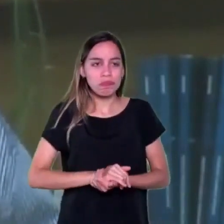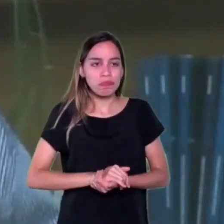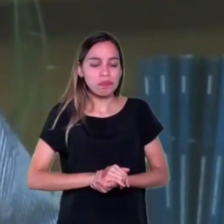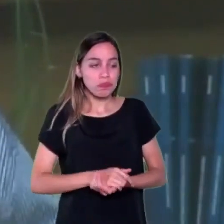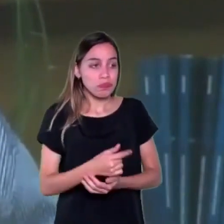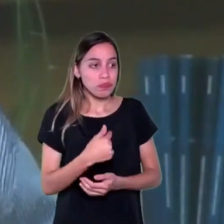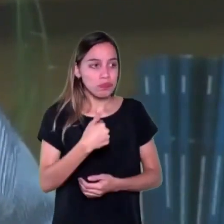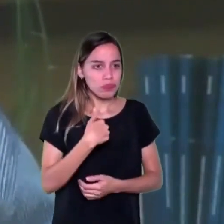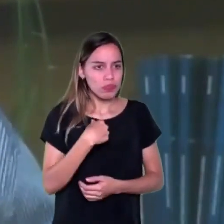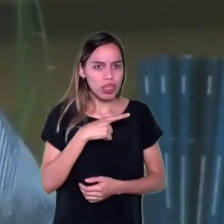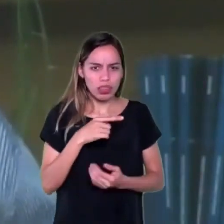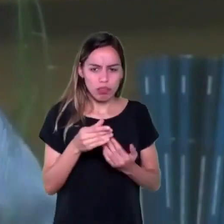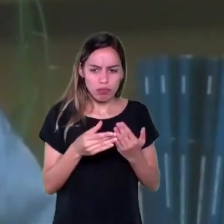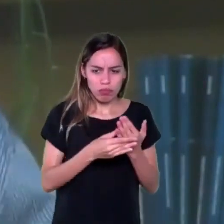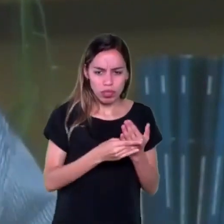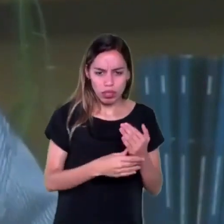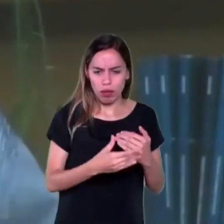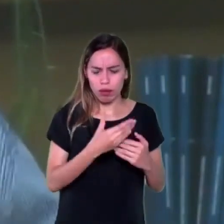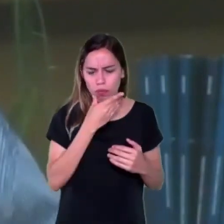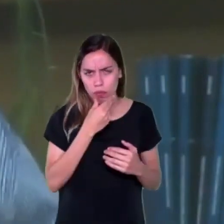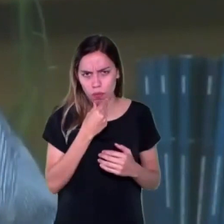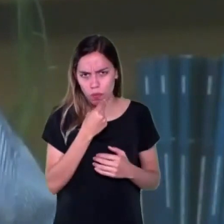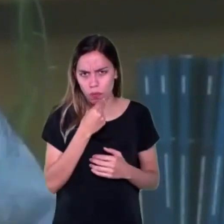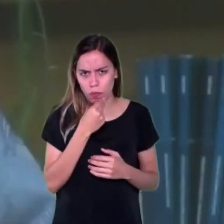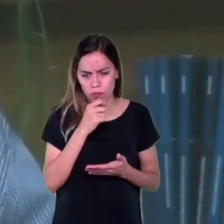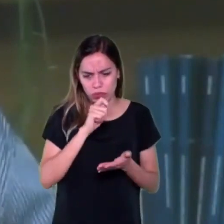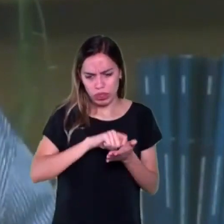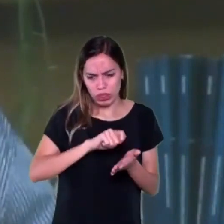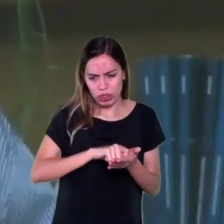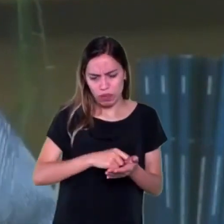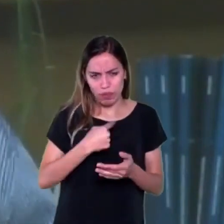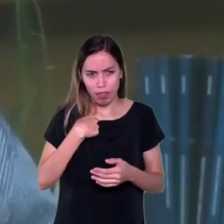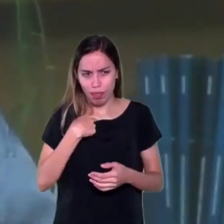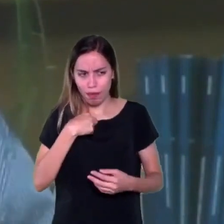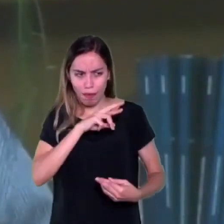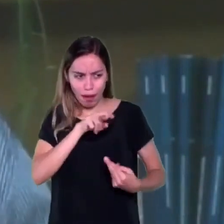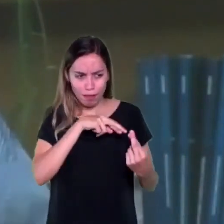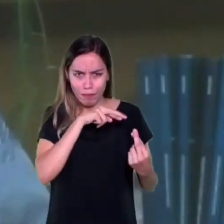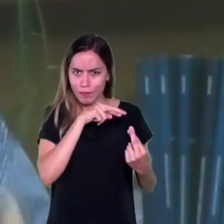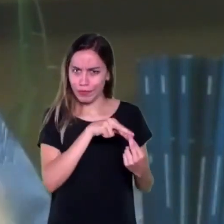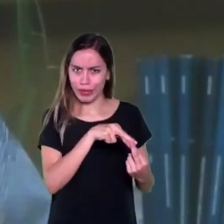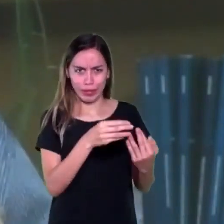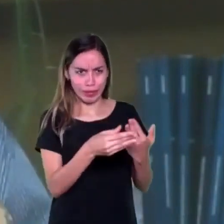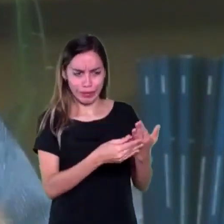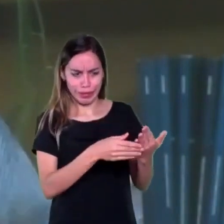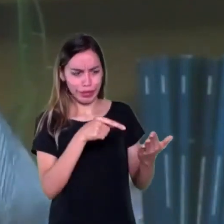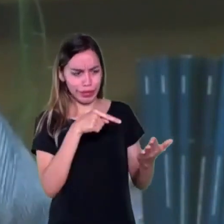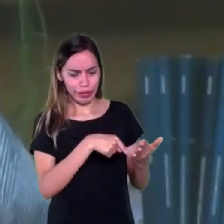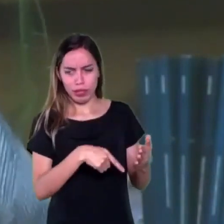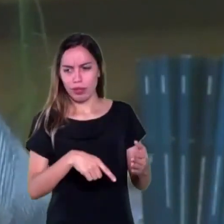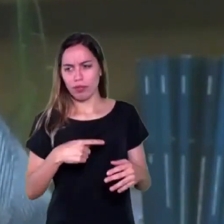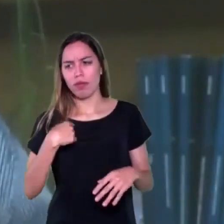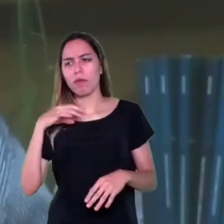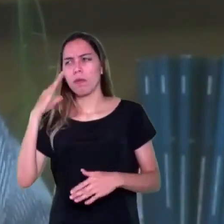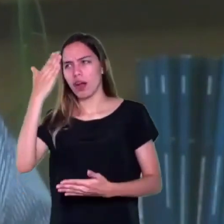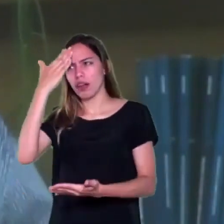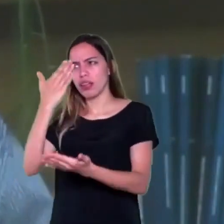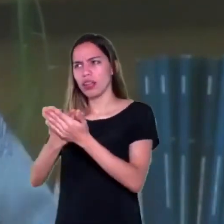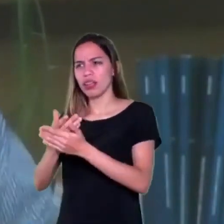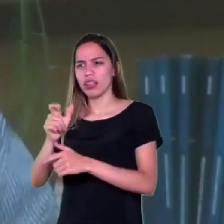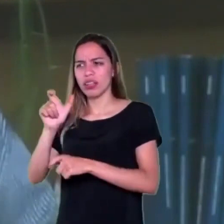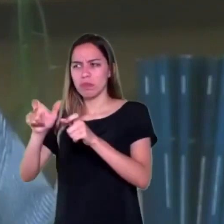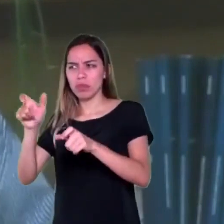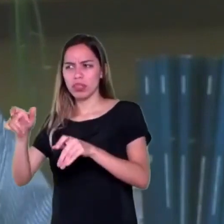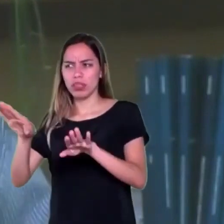um livro do grande escritor que é referência para mim, e eu acredito para muita gente em Minas Gerais, João Dornas Filho,